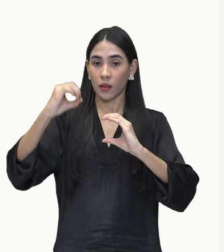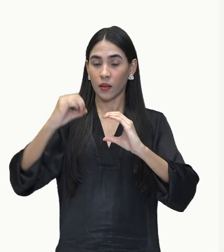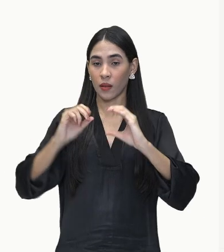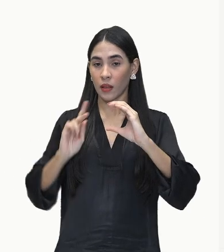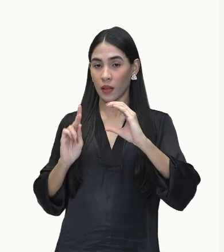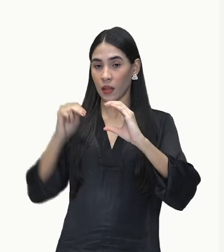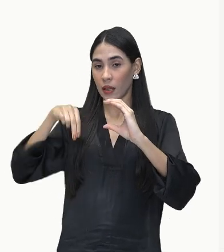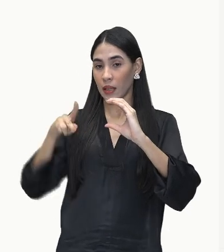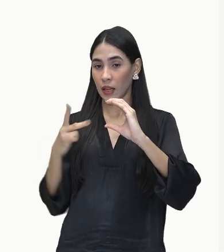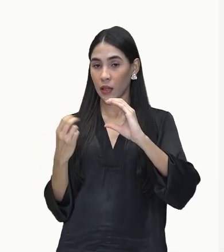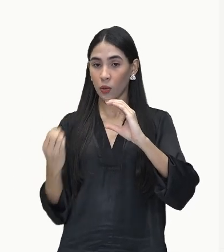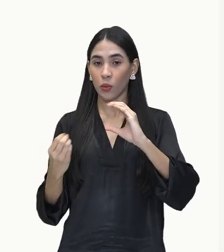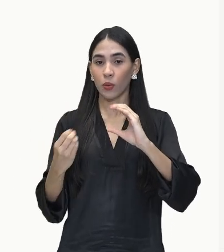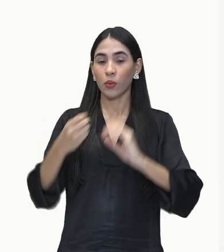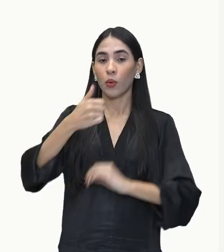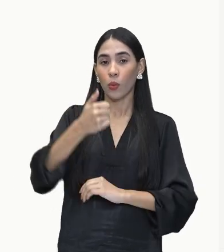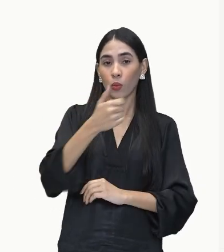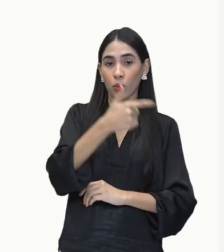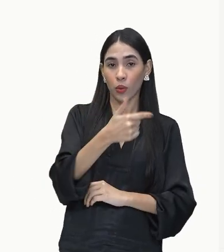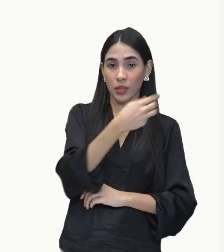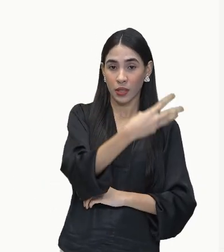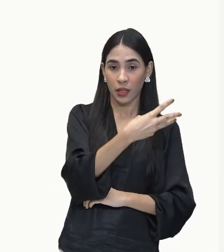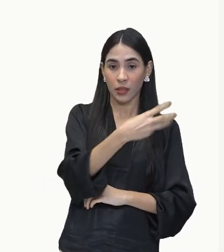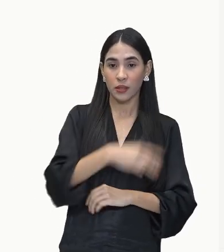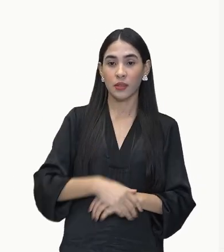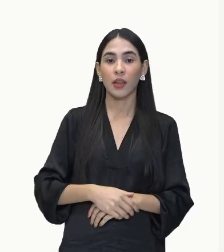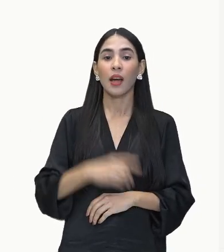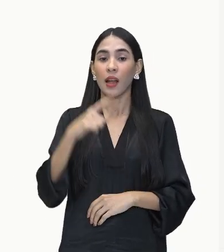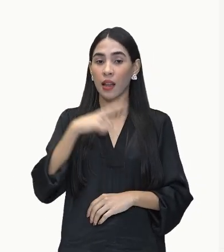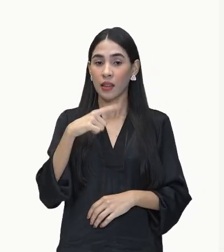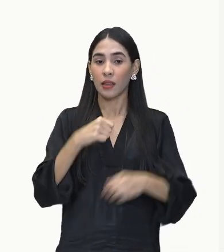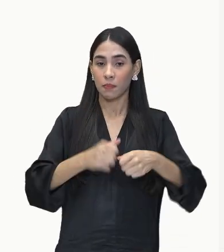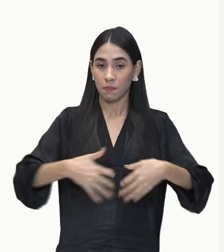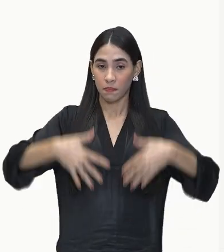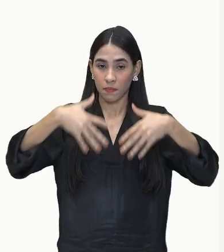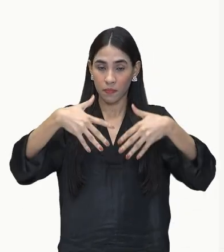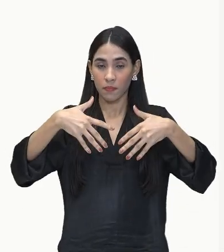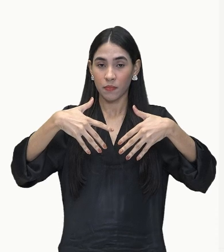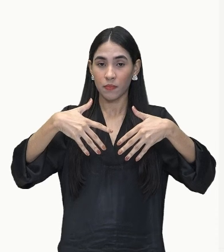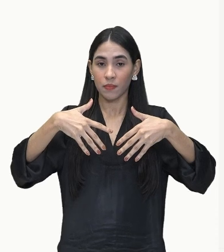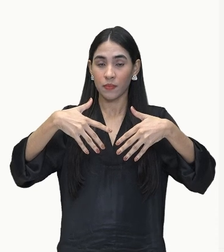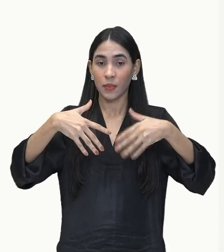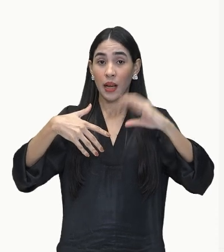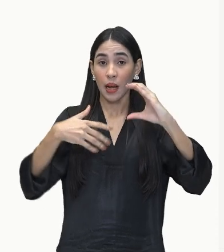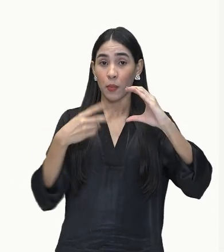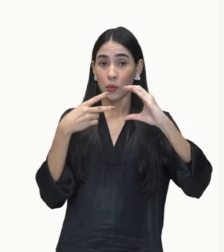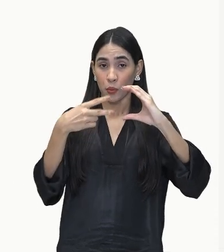carbono 2 e o carbono 3. Tem uma ramificação no carbono 2, tá aqui, ó,